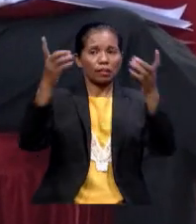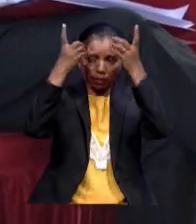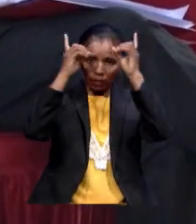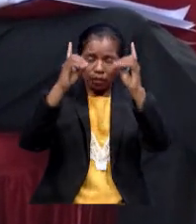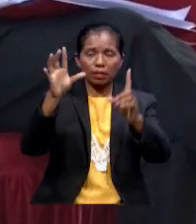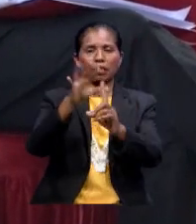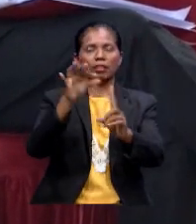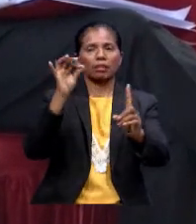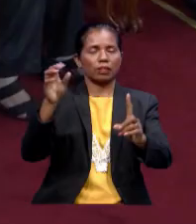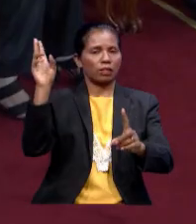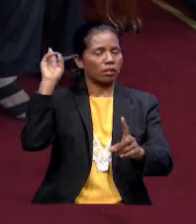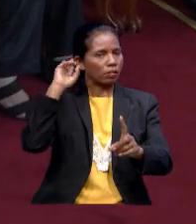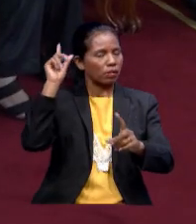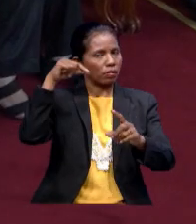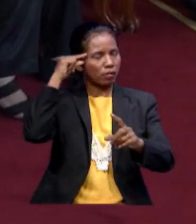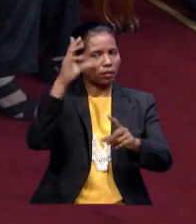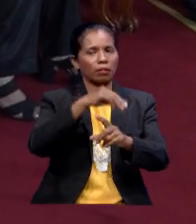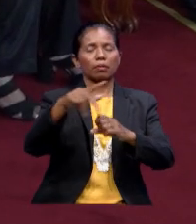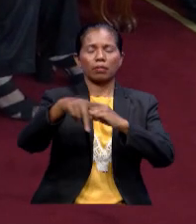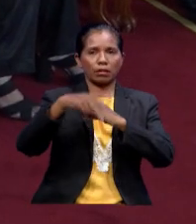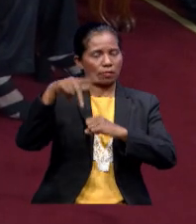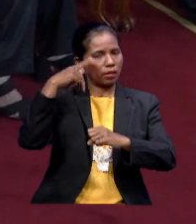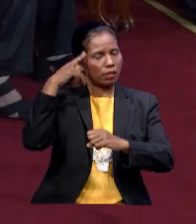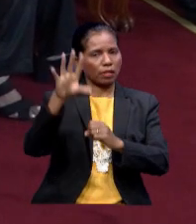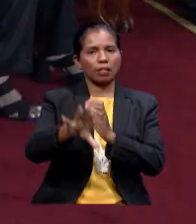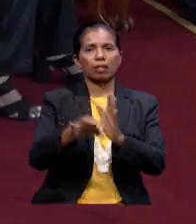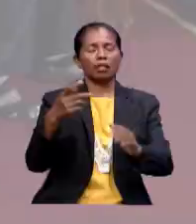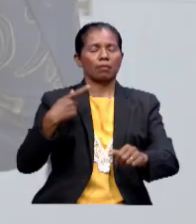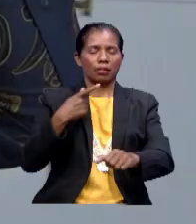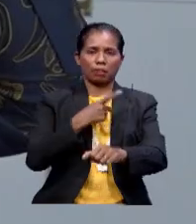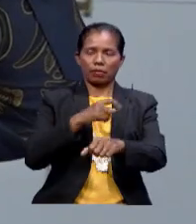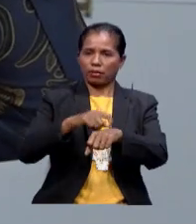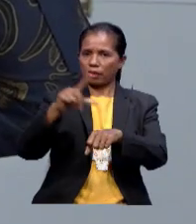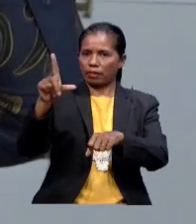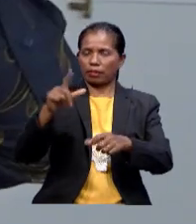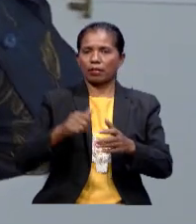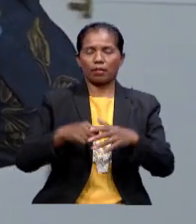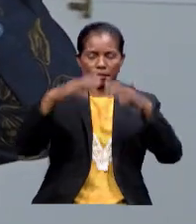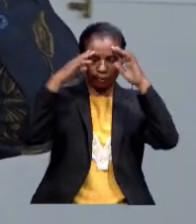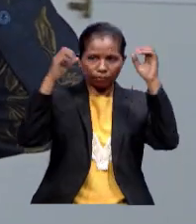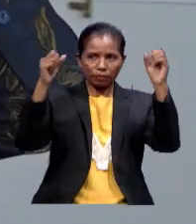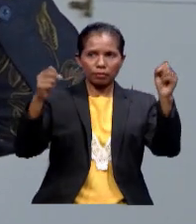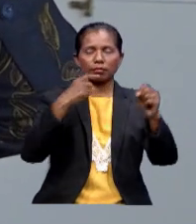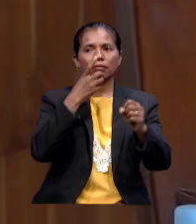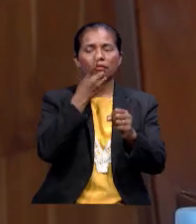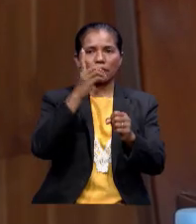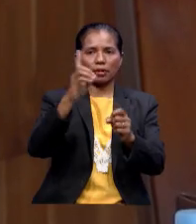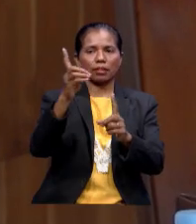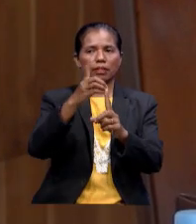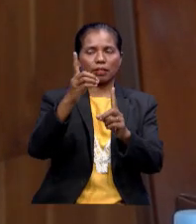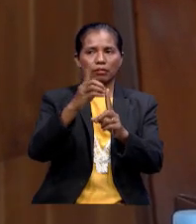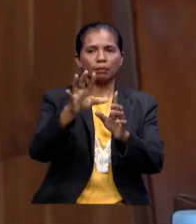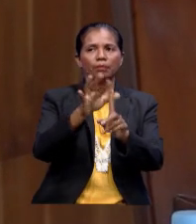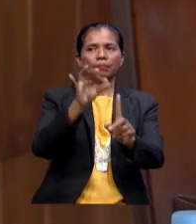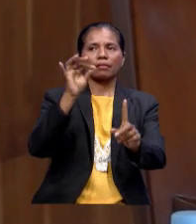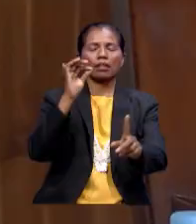hafu in rona tia governo no partido politico sira ne beheta nascento ia Parlamento Nazionale. Presidente Republika se decreta data eleição parlamentar,